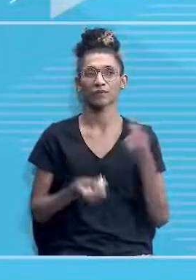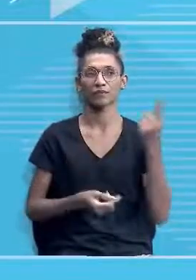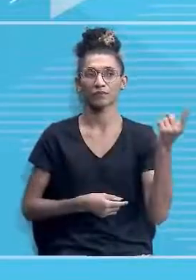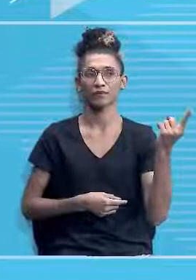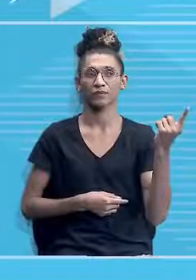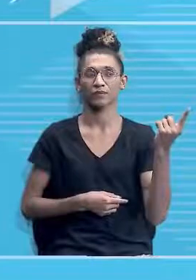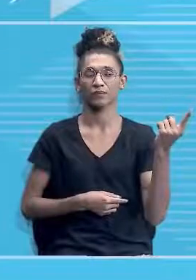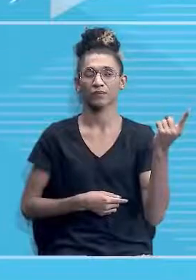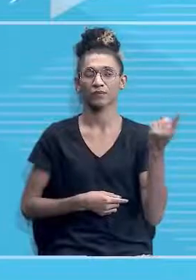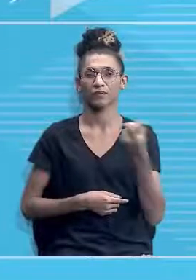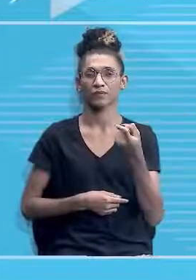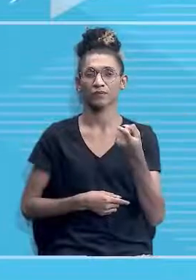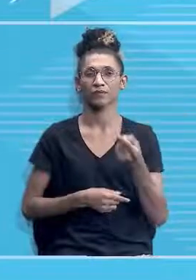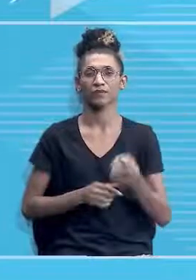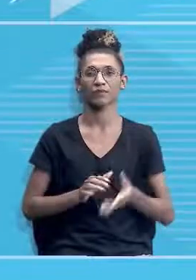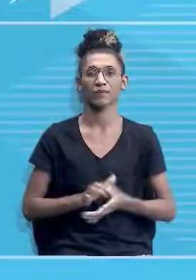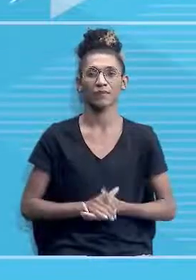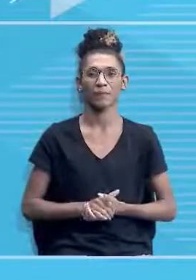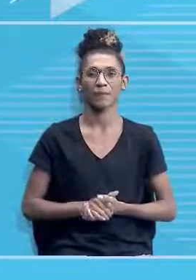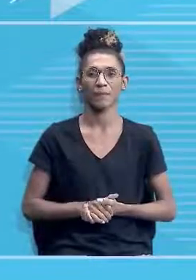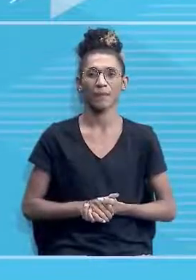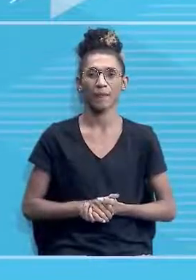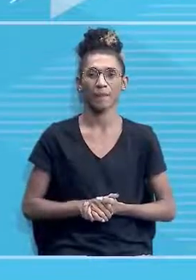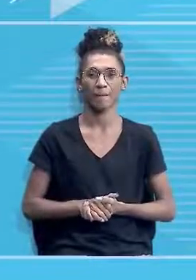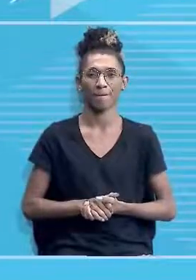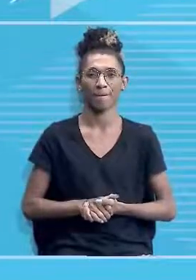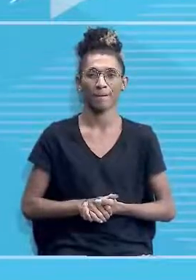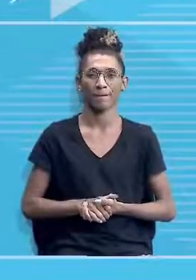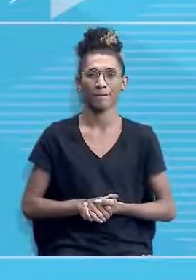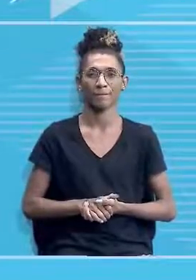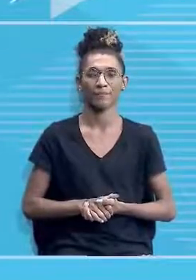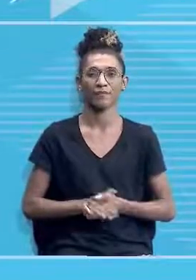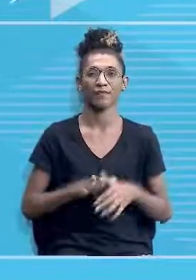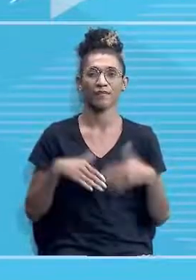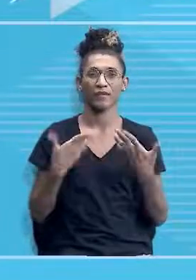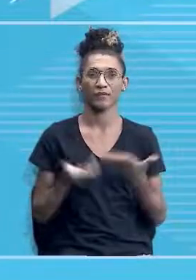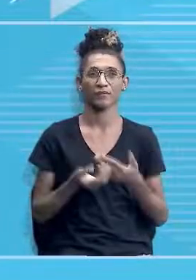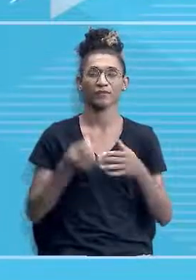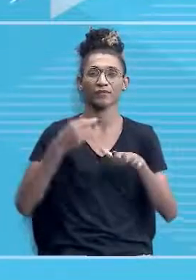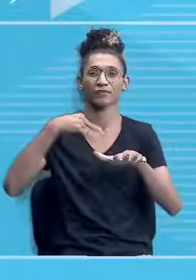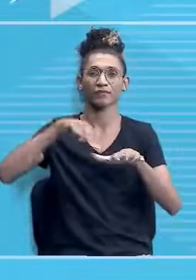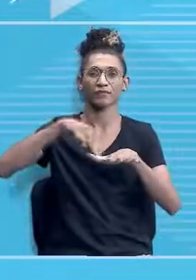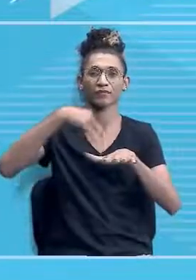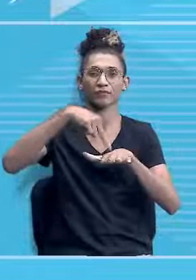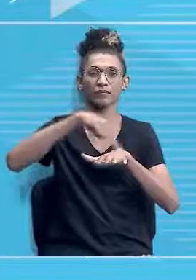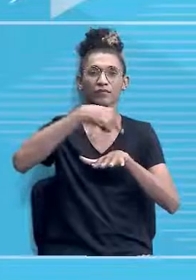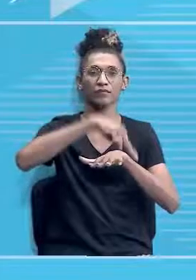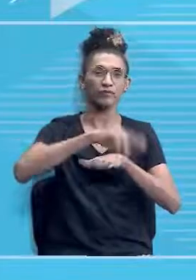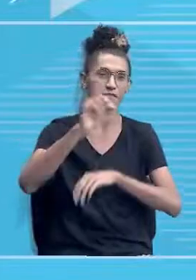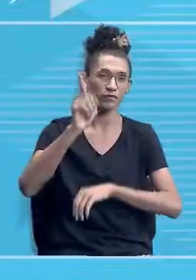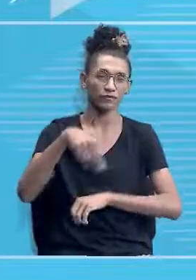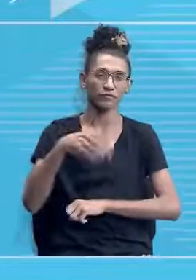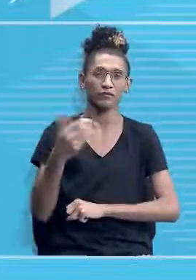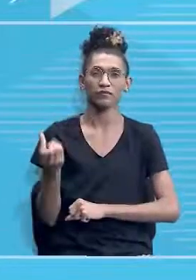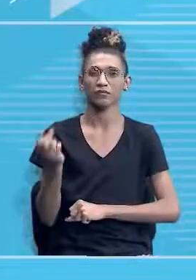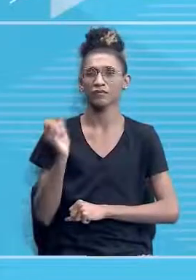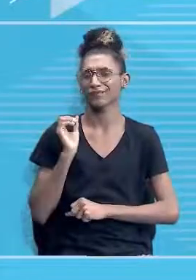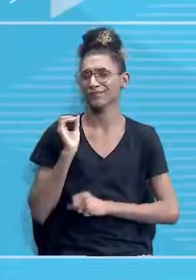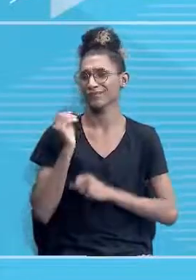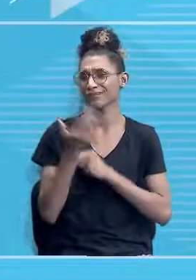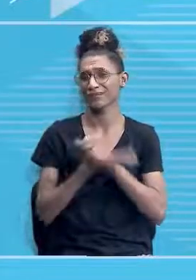o a mina EA outra são três radicais metil trimetilamina todas as aminas são essencialmente